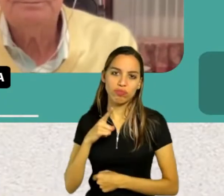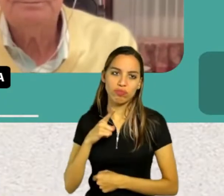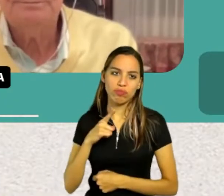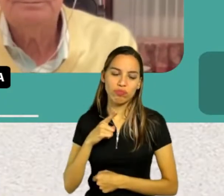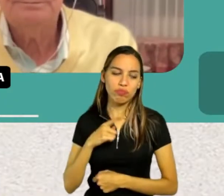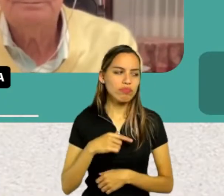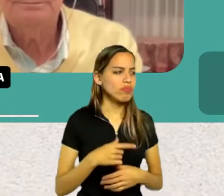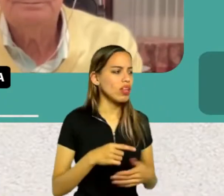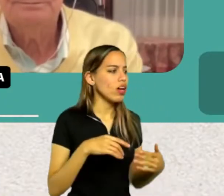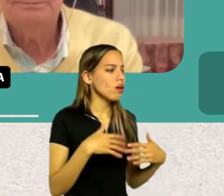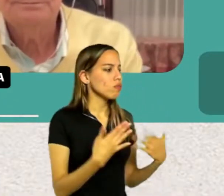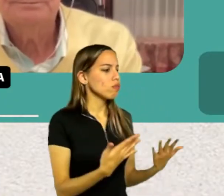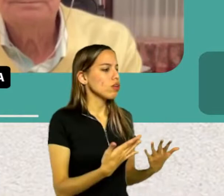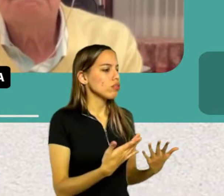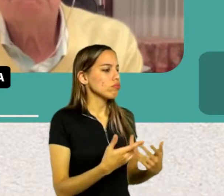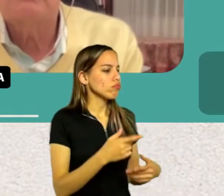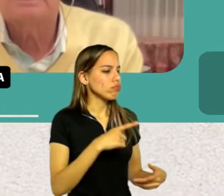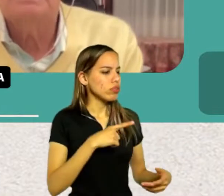com o cursinho?